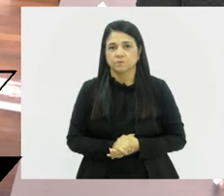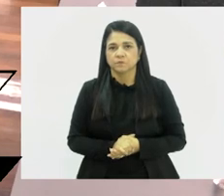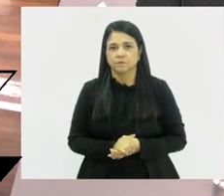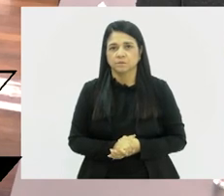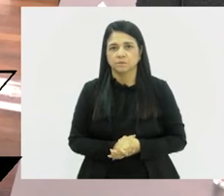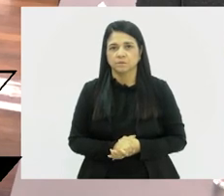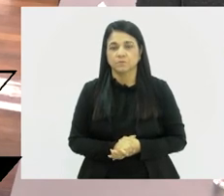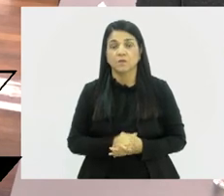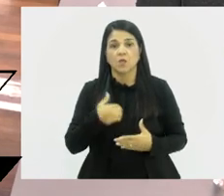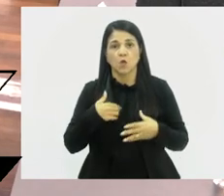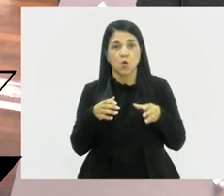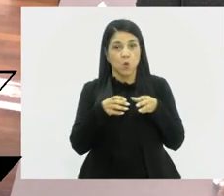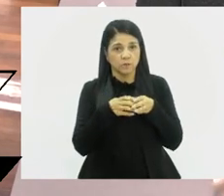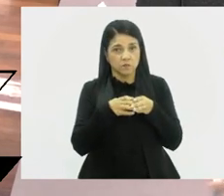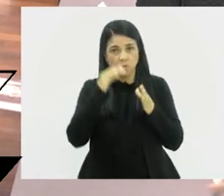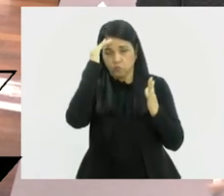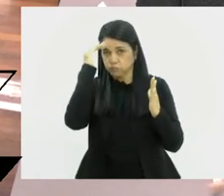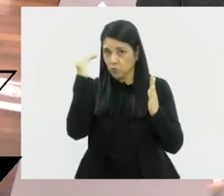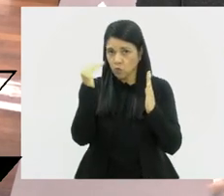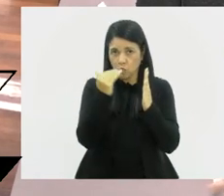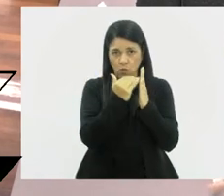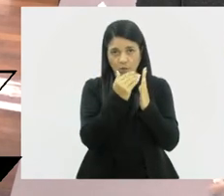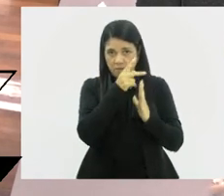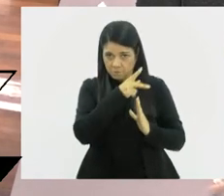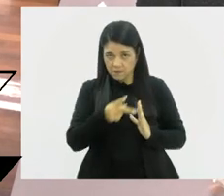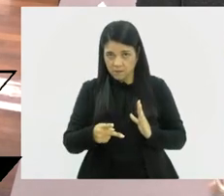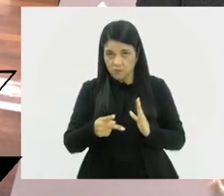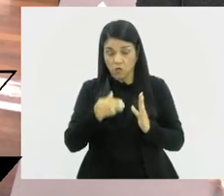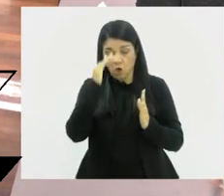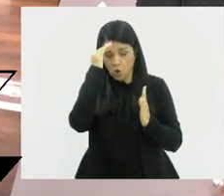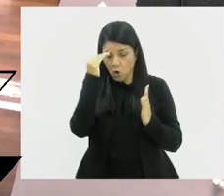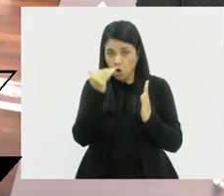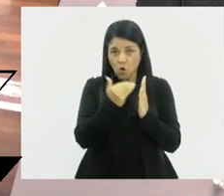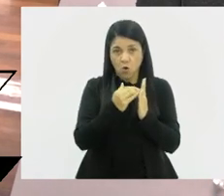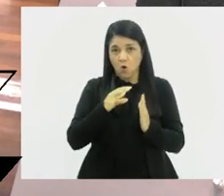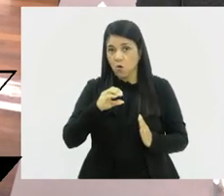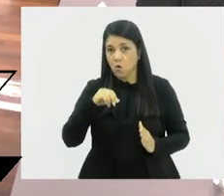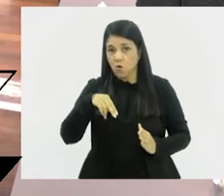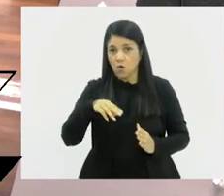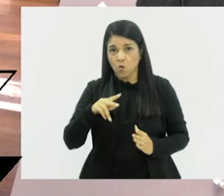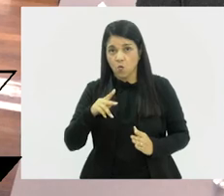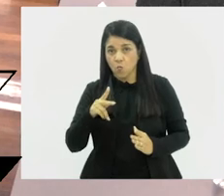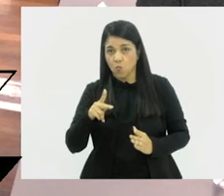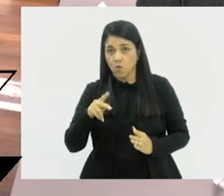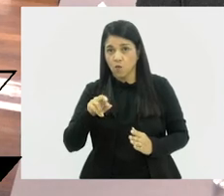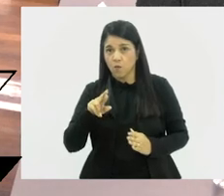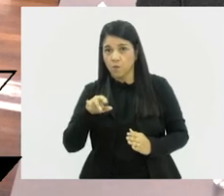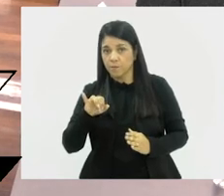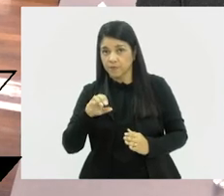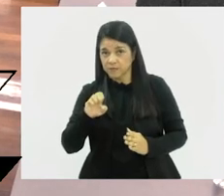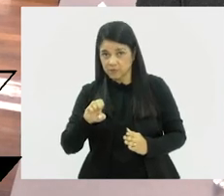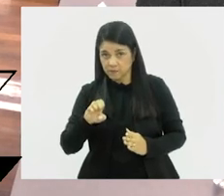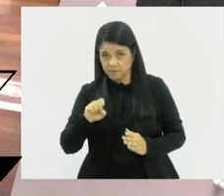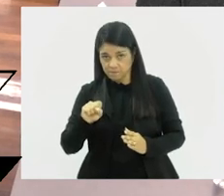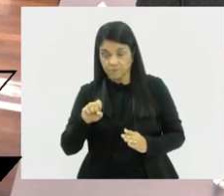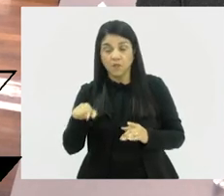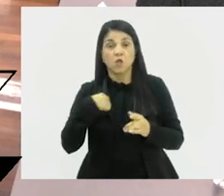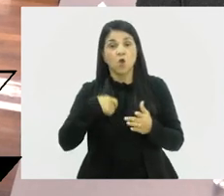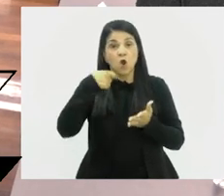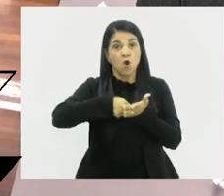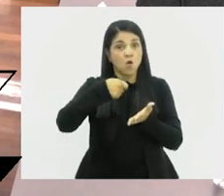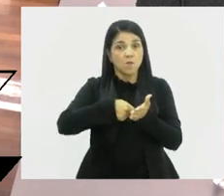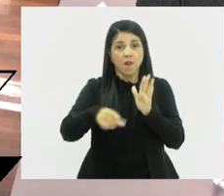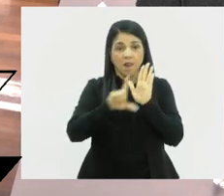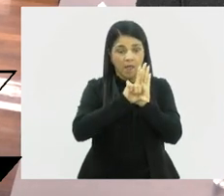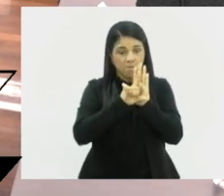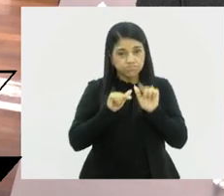eu que sou da comissão do Cumpra-se, é seu eco-chato de plantão, né, para brigar para as leis serem cumpridas. É inacreditável que a gente tem